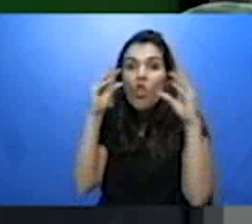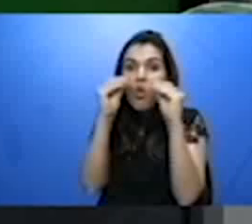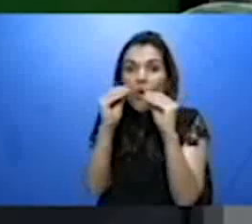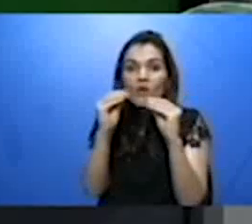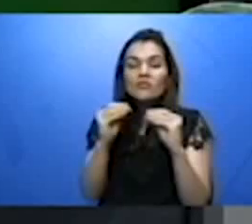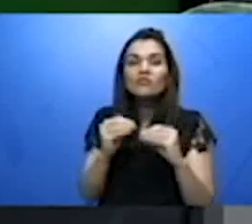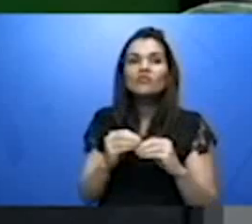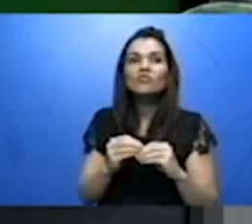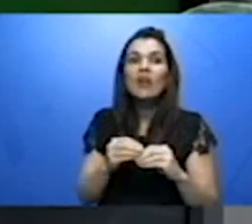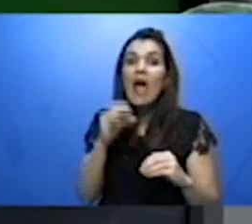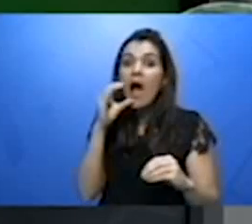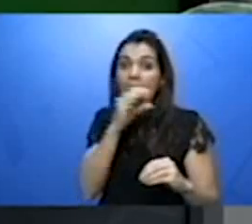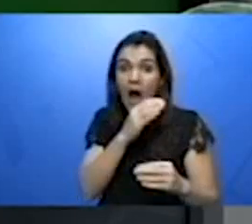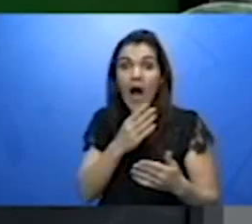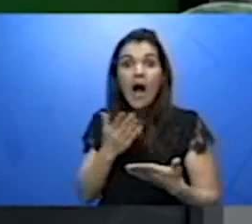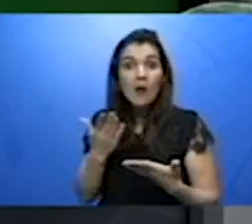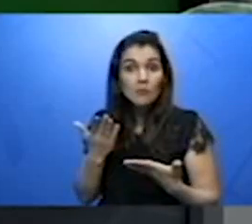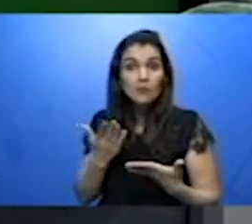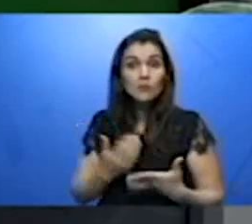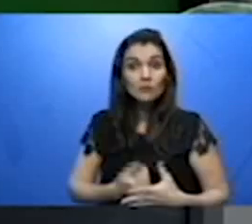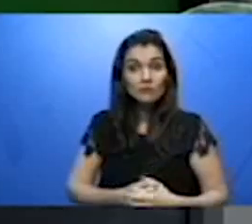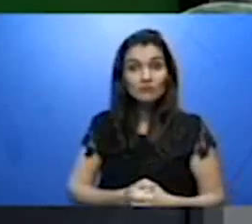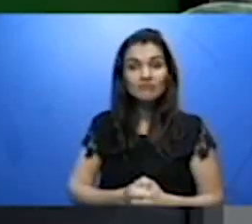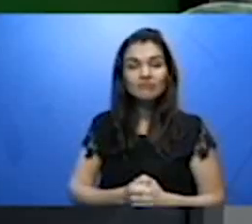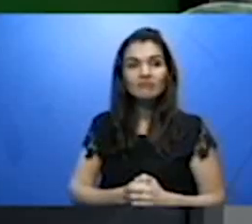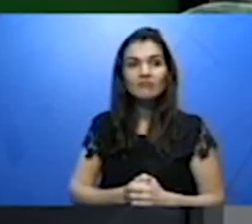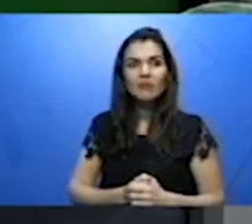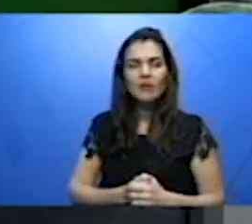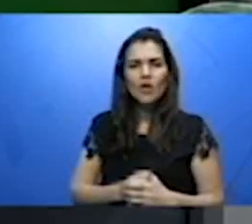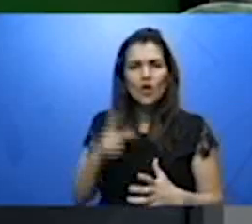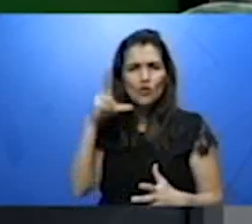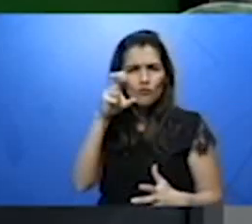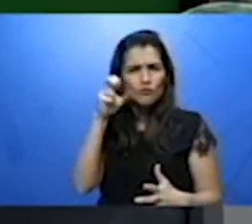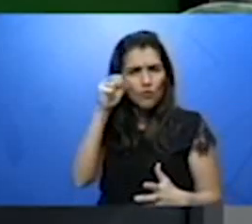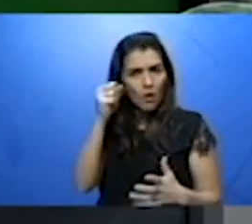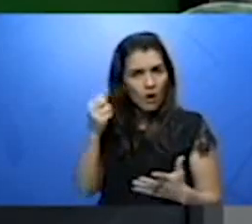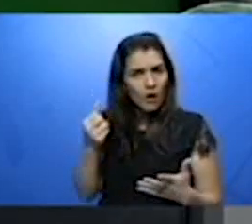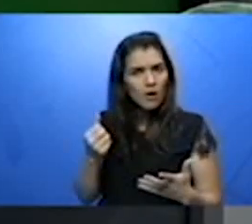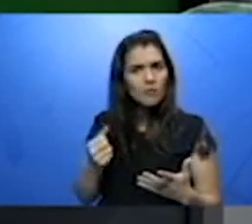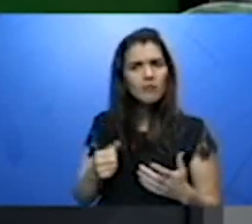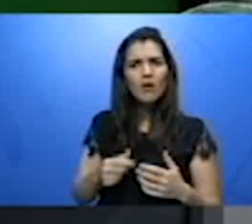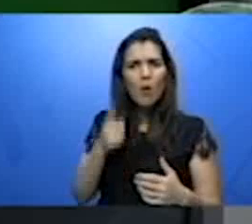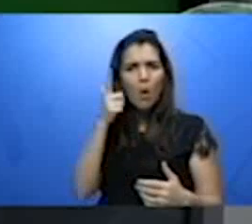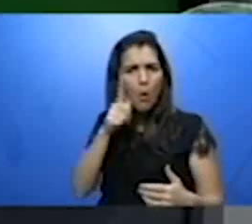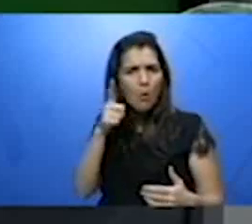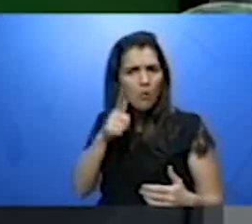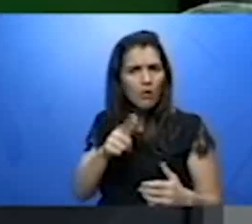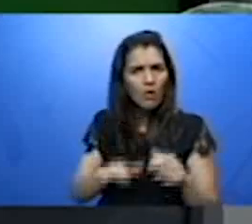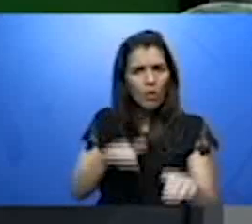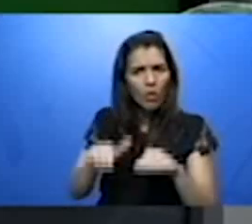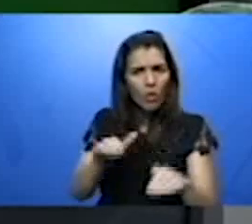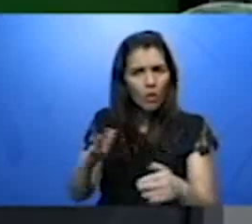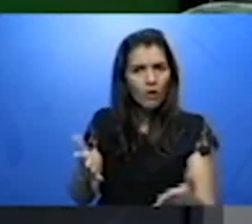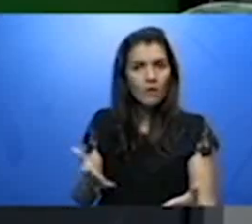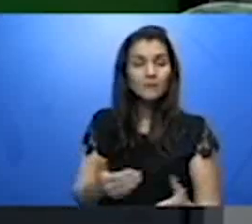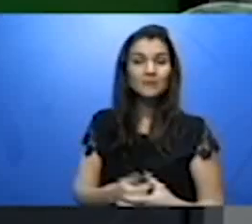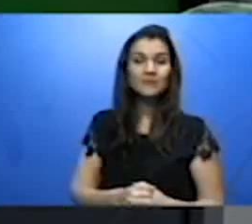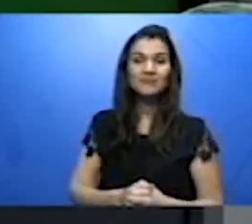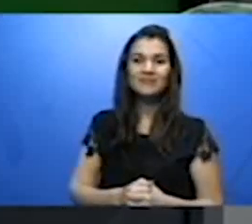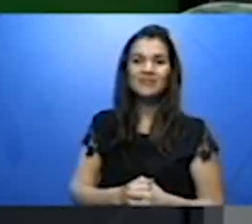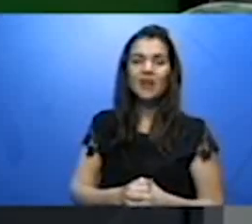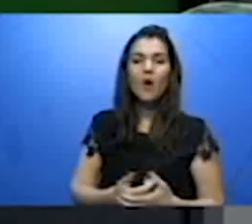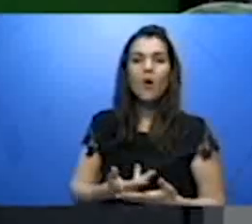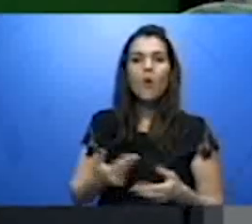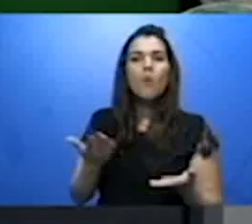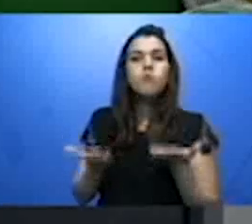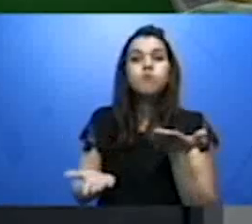é um animal bem Veloso né e forte para conseguir todo esse desempenho em seu peso ao